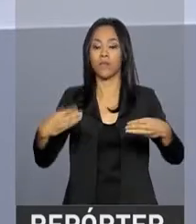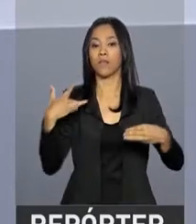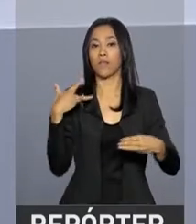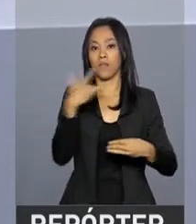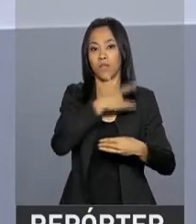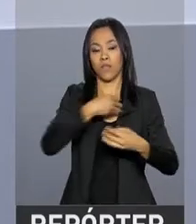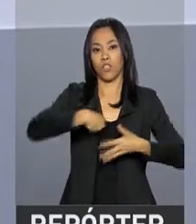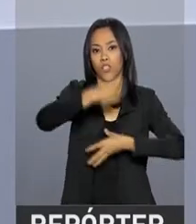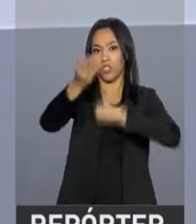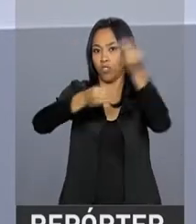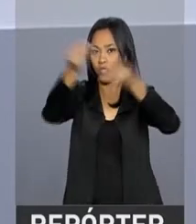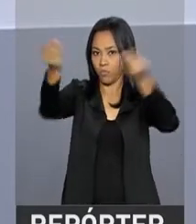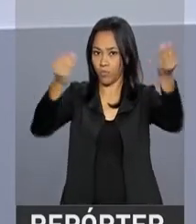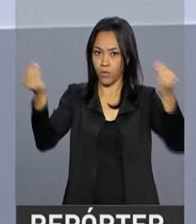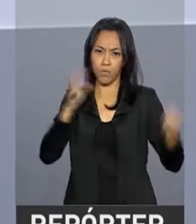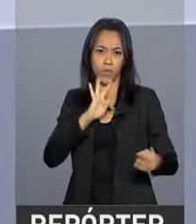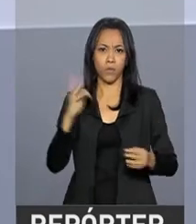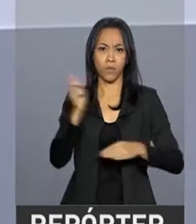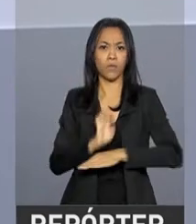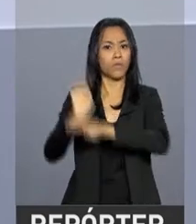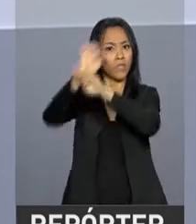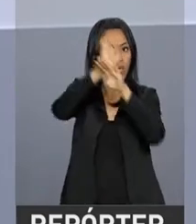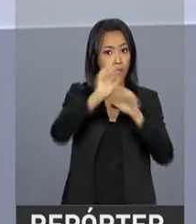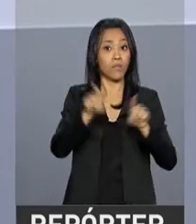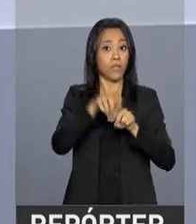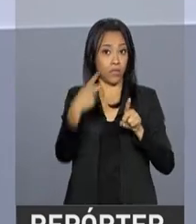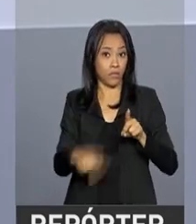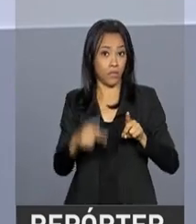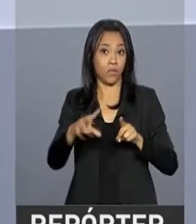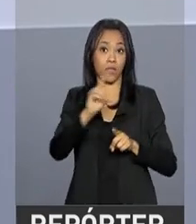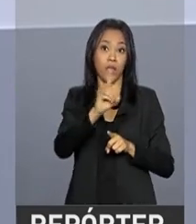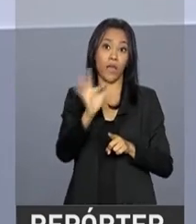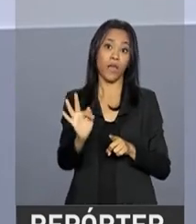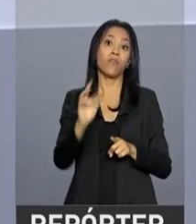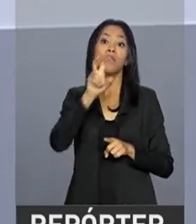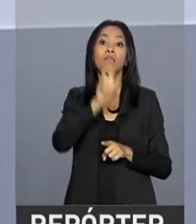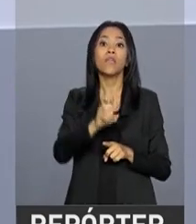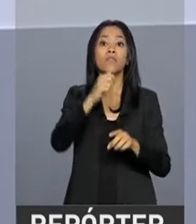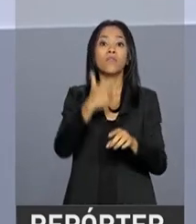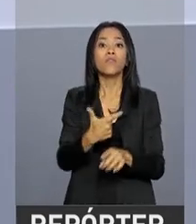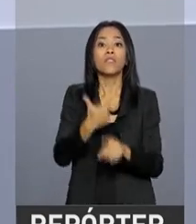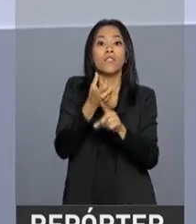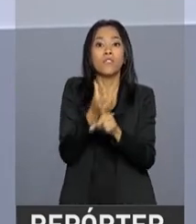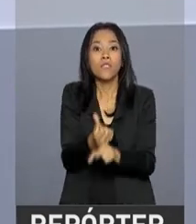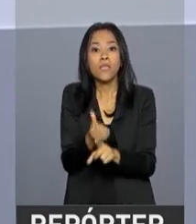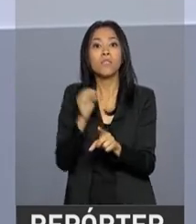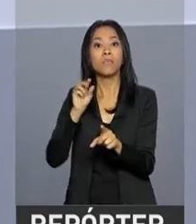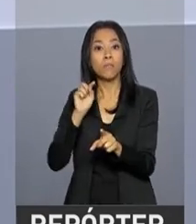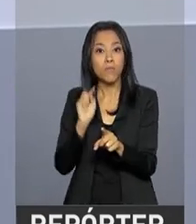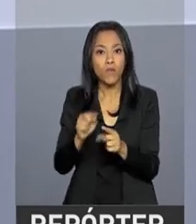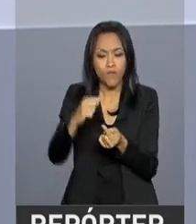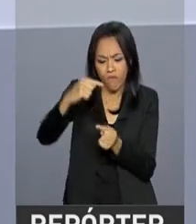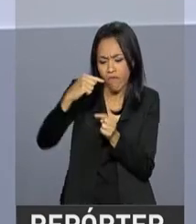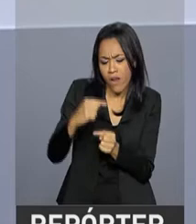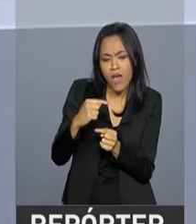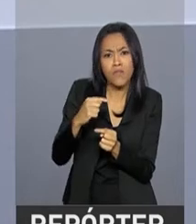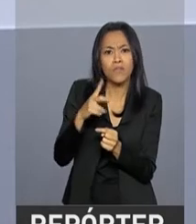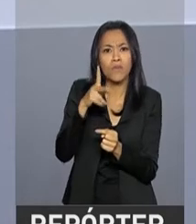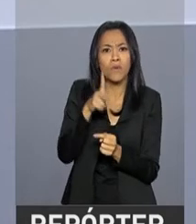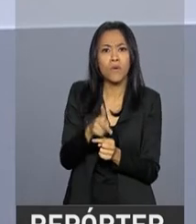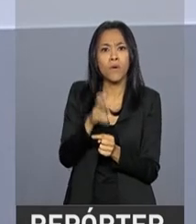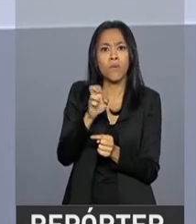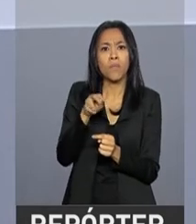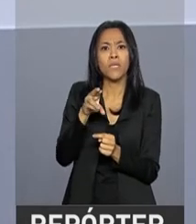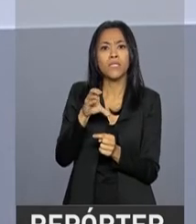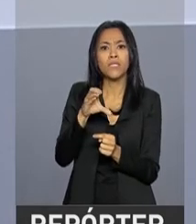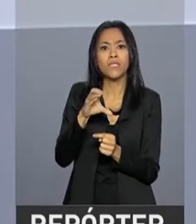todos os estados e do distrito federal 526 mil frascos de penicilina benzatina usada no tratamento da sífilis